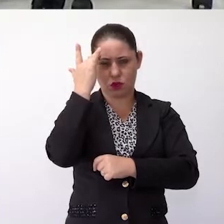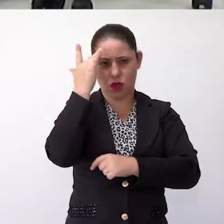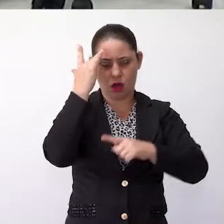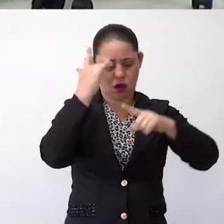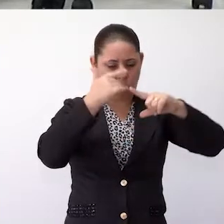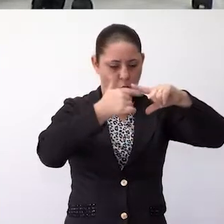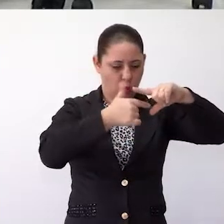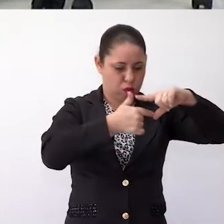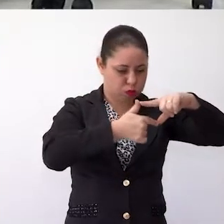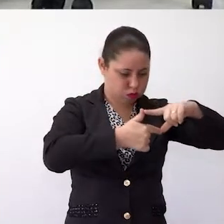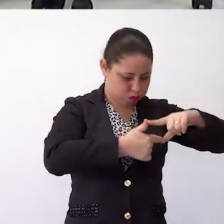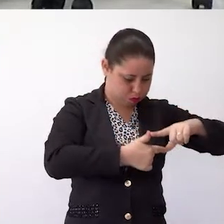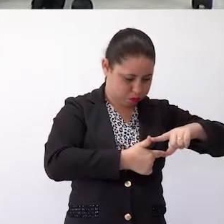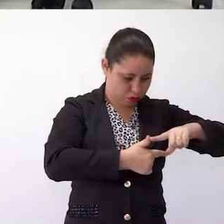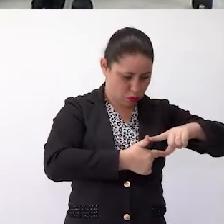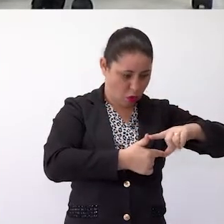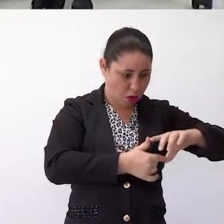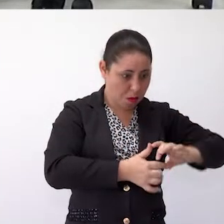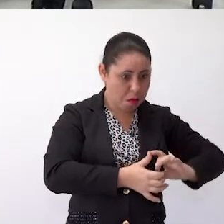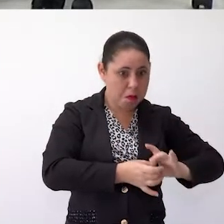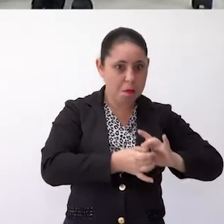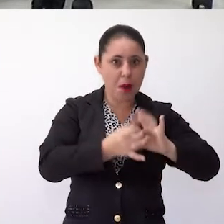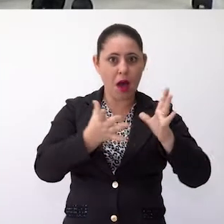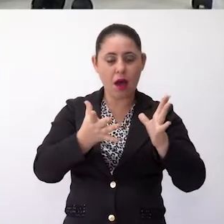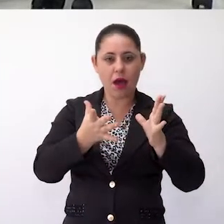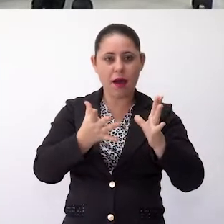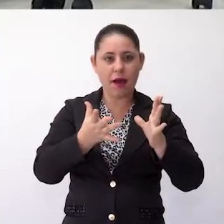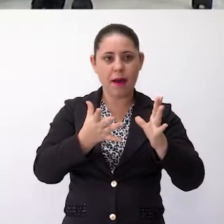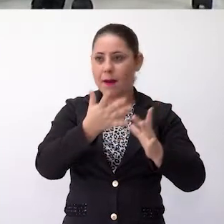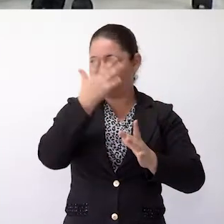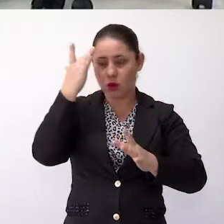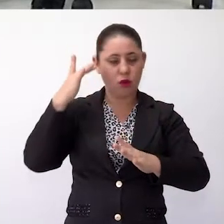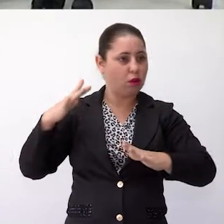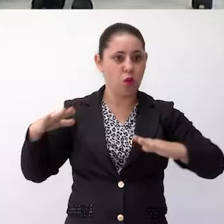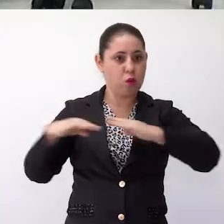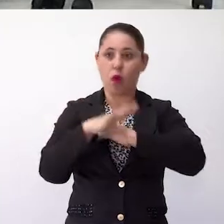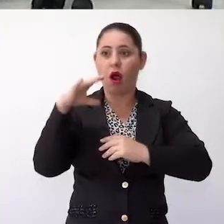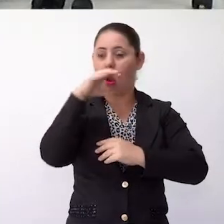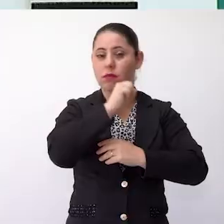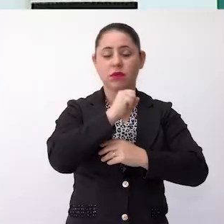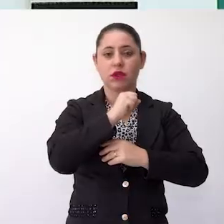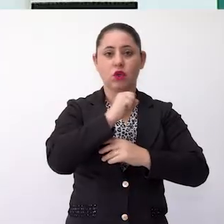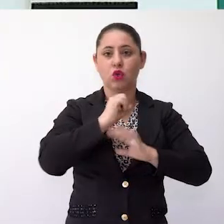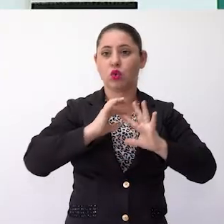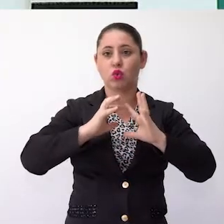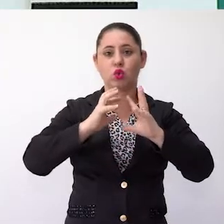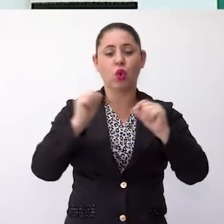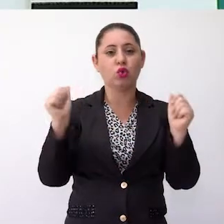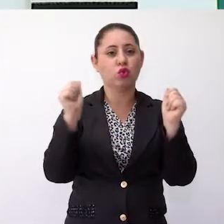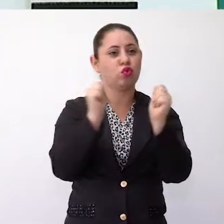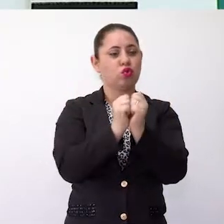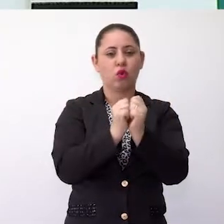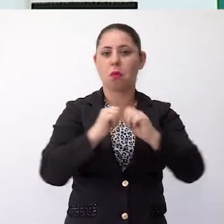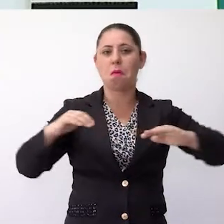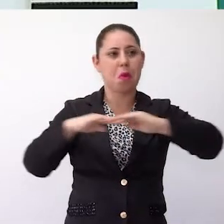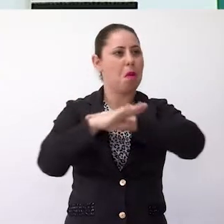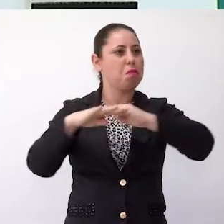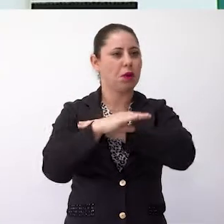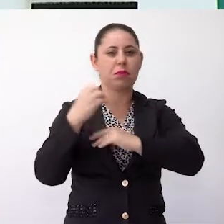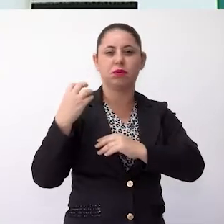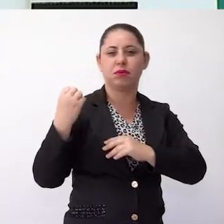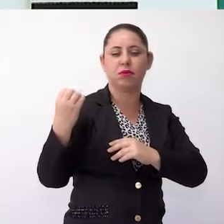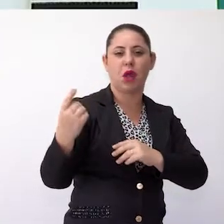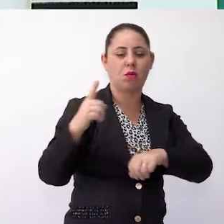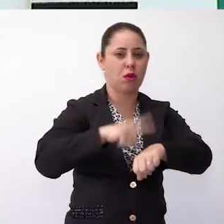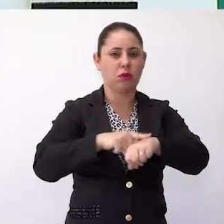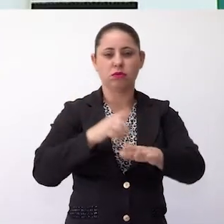confinadas, e quando se foi liberando, o pessoal já foi à acho que vontade. tentaram sair todos de uma vez, né? Todos de